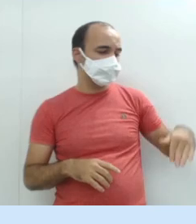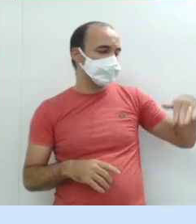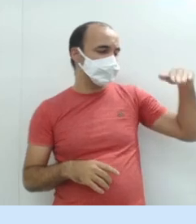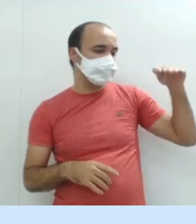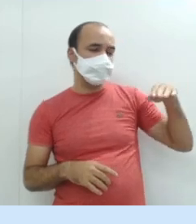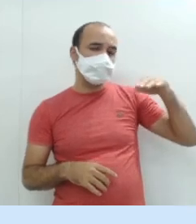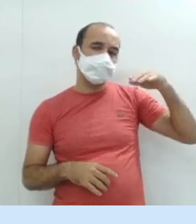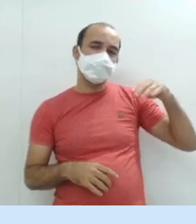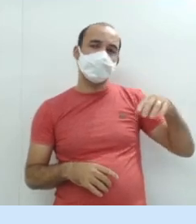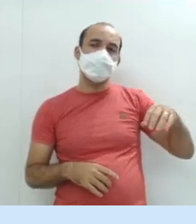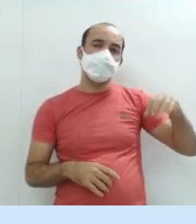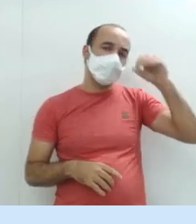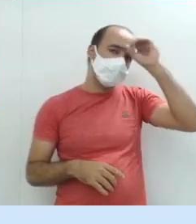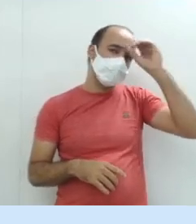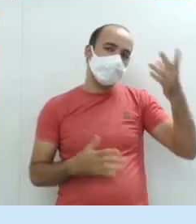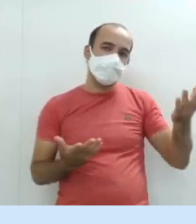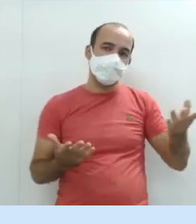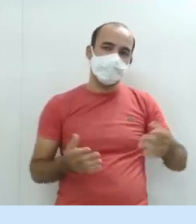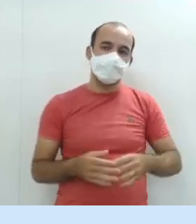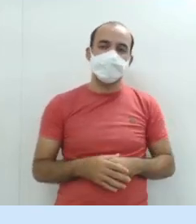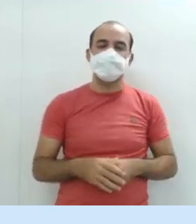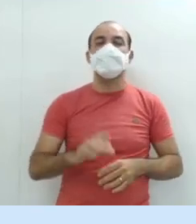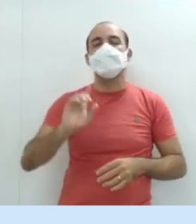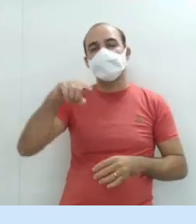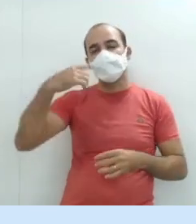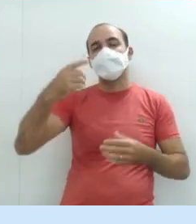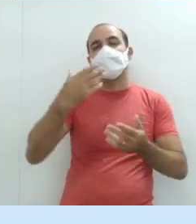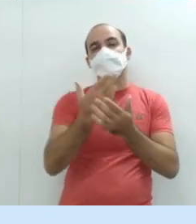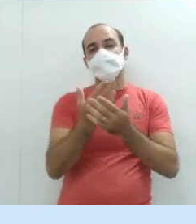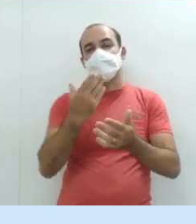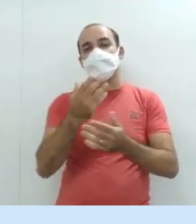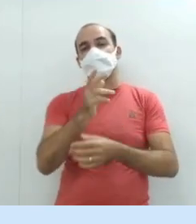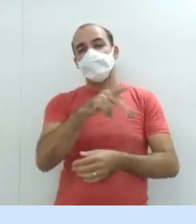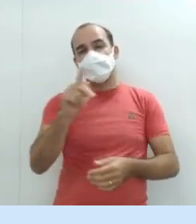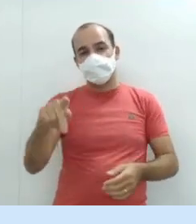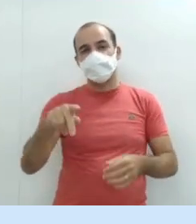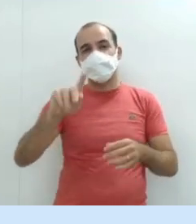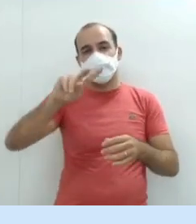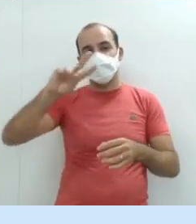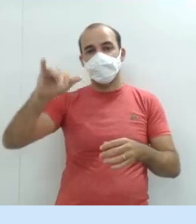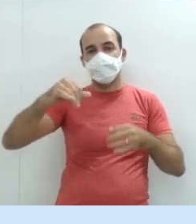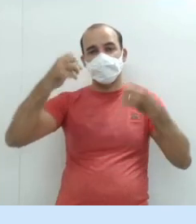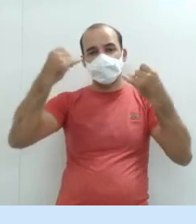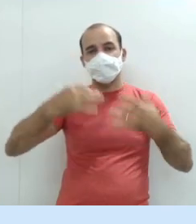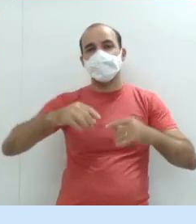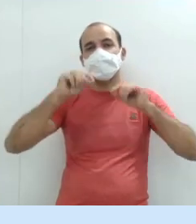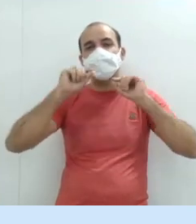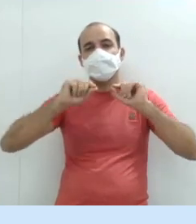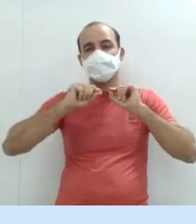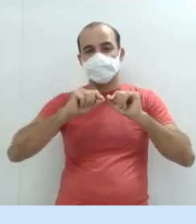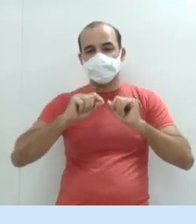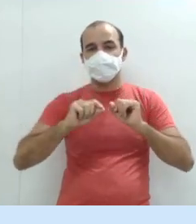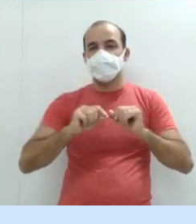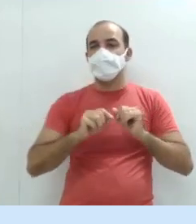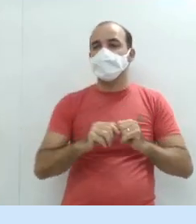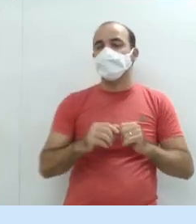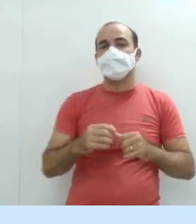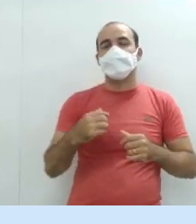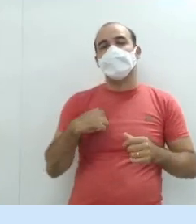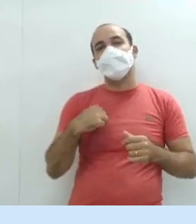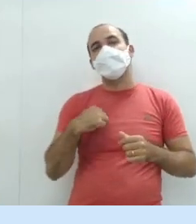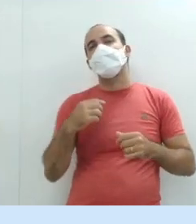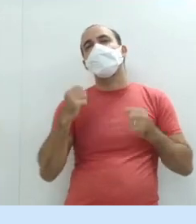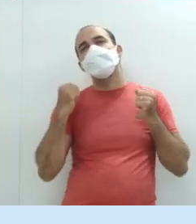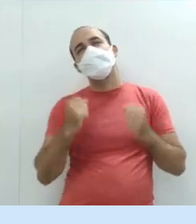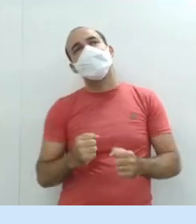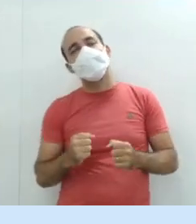e o professor de Sociologia também vai explicar um pouco isso para vocês durante as aulas dele. Nós podemos podemos colocar